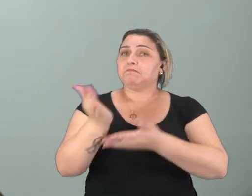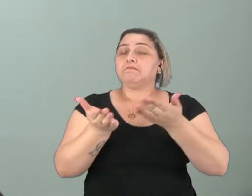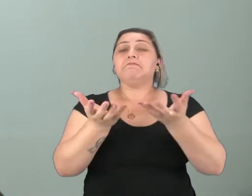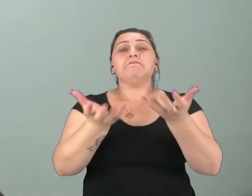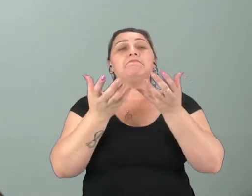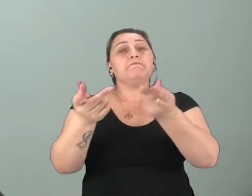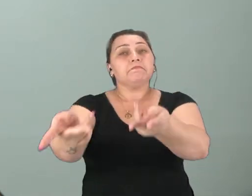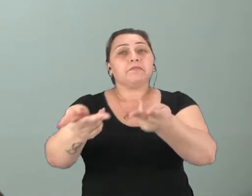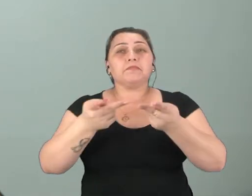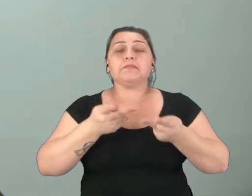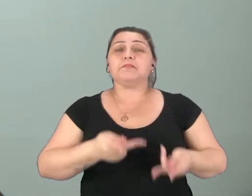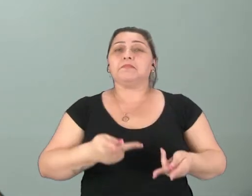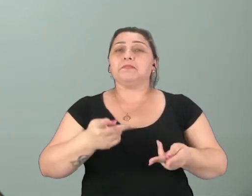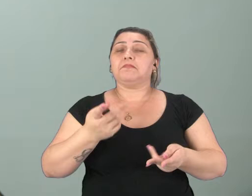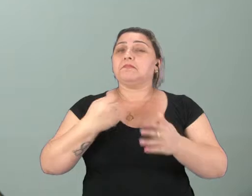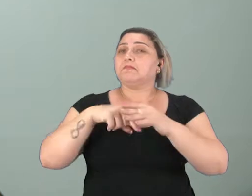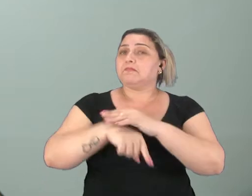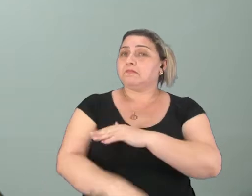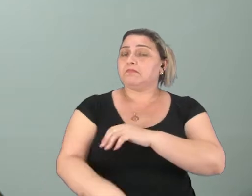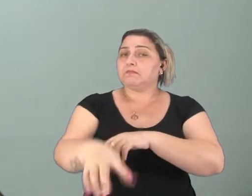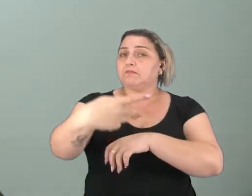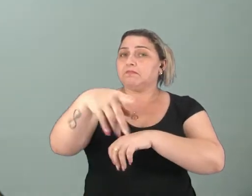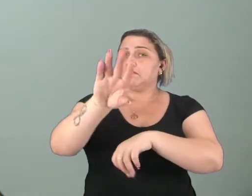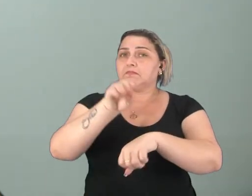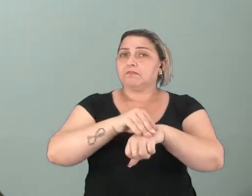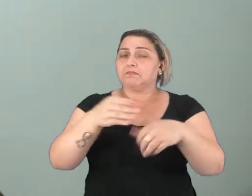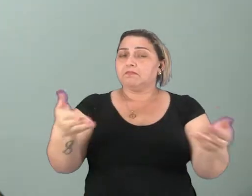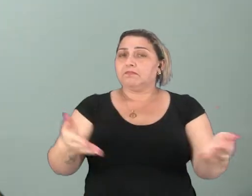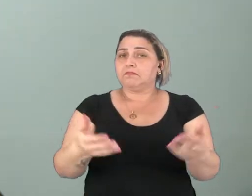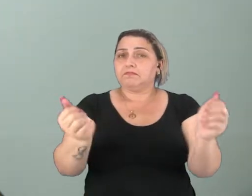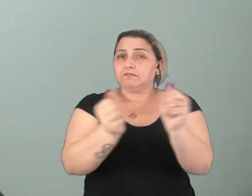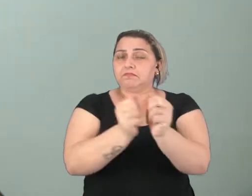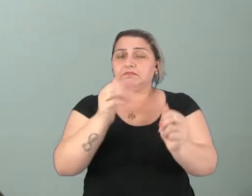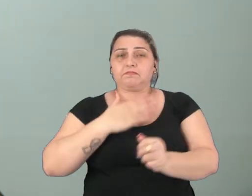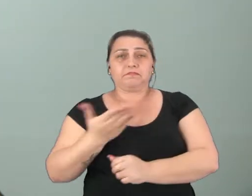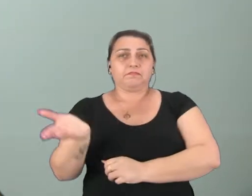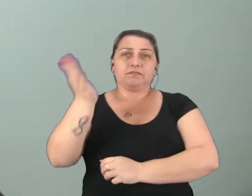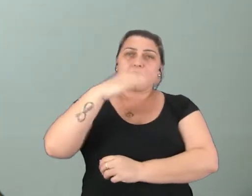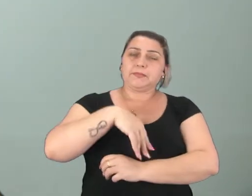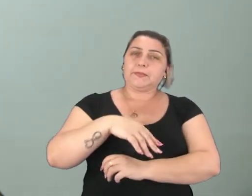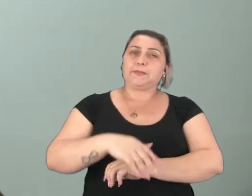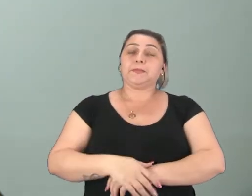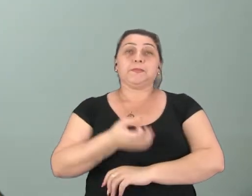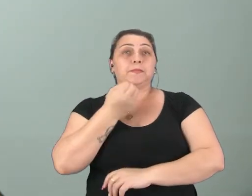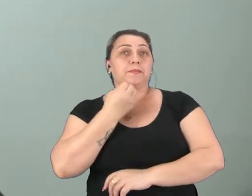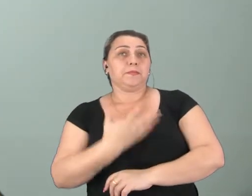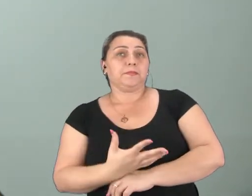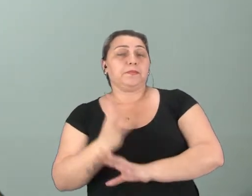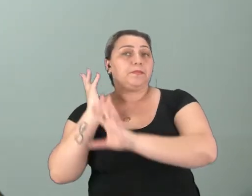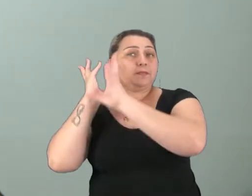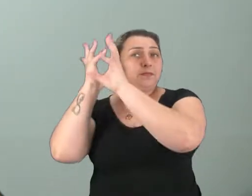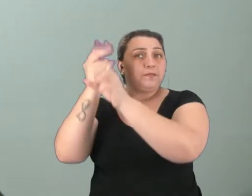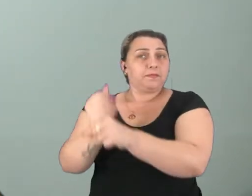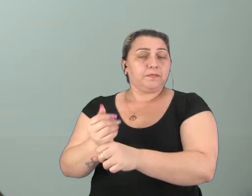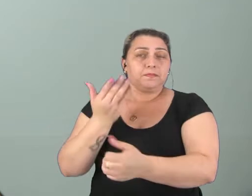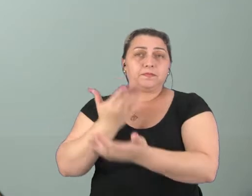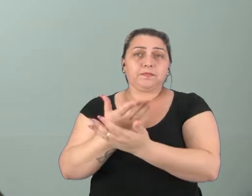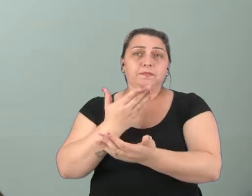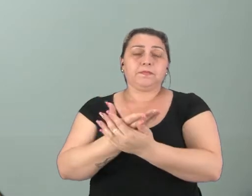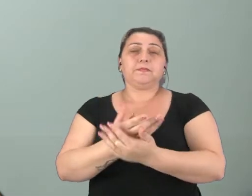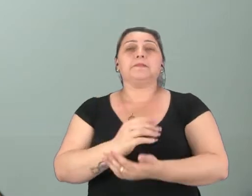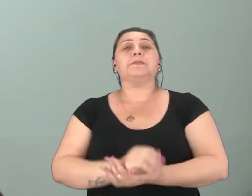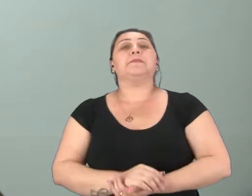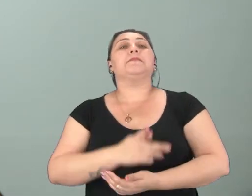eu quero te convidar a aprofundar os seus conhecimentos hoje aqui comigo. Vamos lá? Bom, retomando a nossa aula